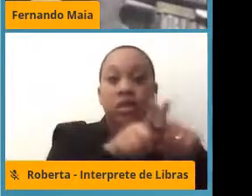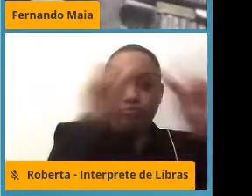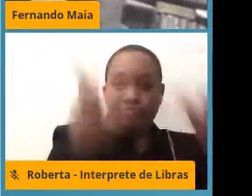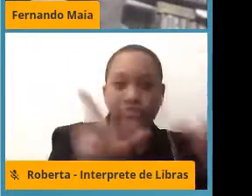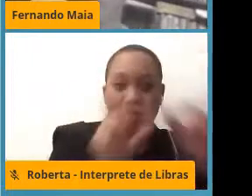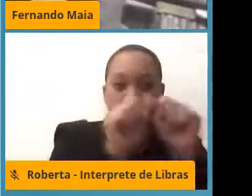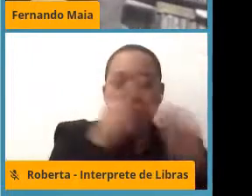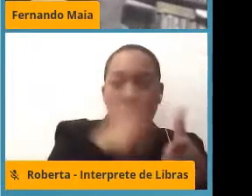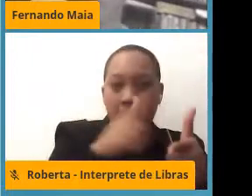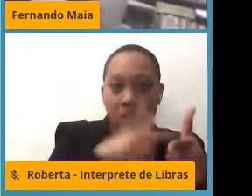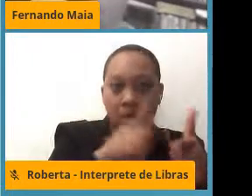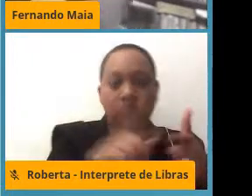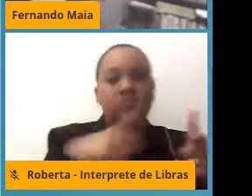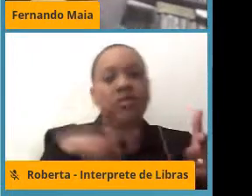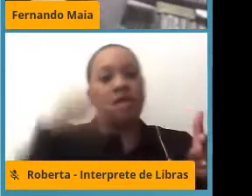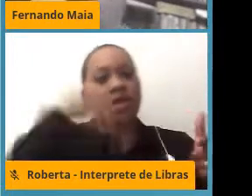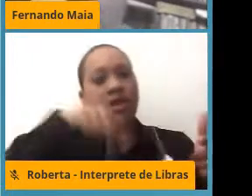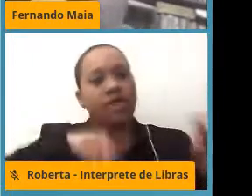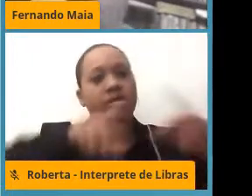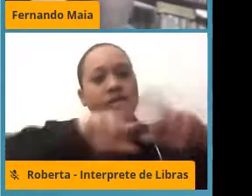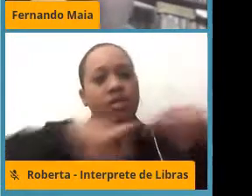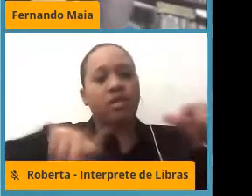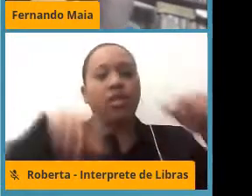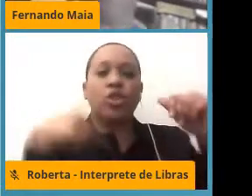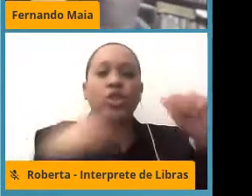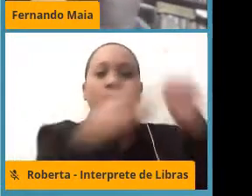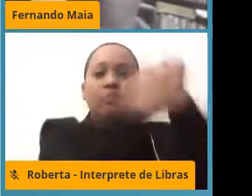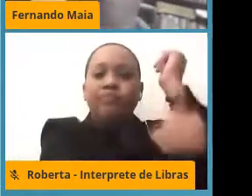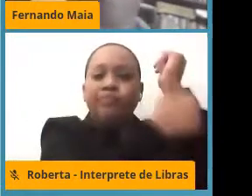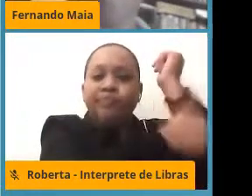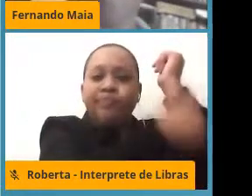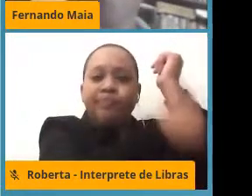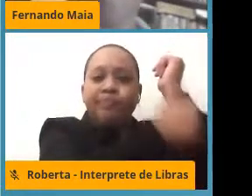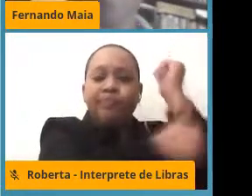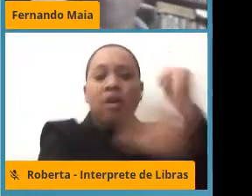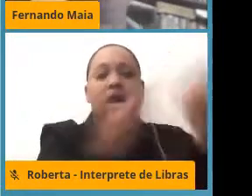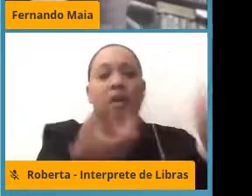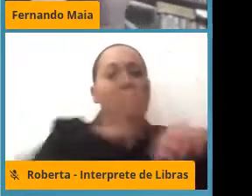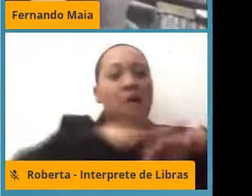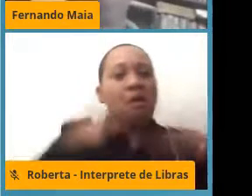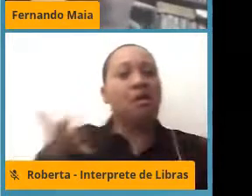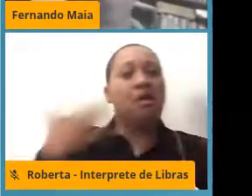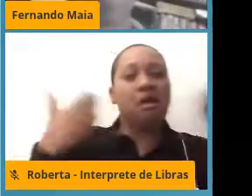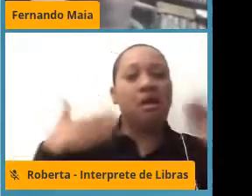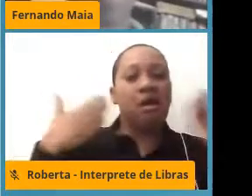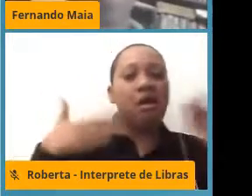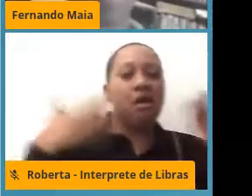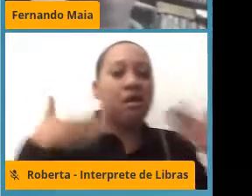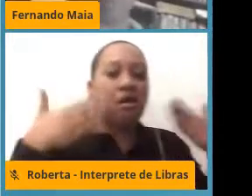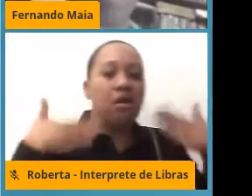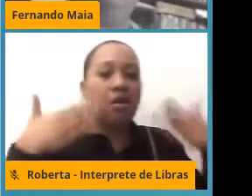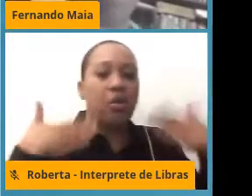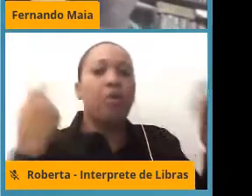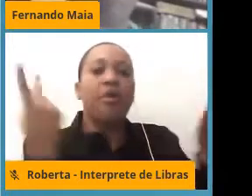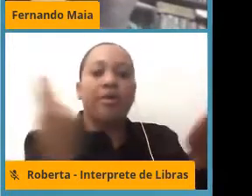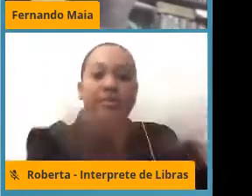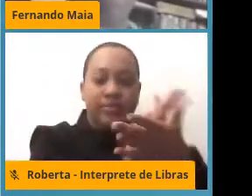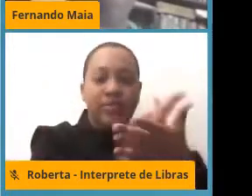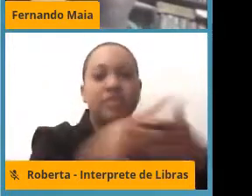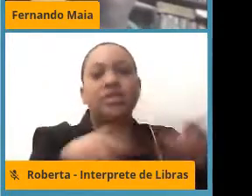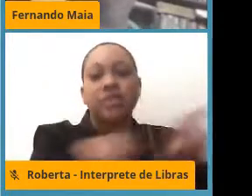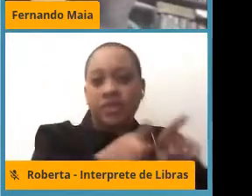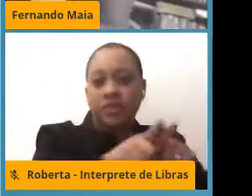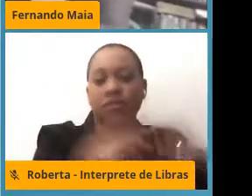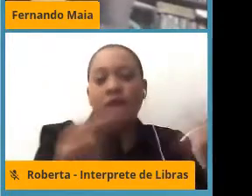ao gastroenterites. Essas diarreias, que são muito comuns, principalmente no verão, um dos causadores dessas diarreias